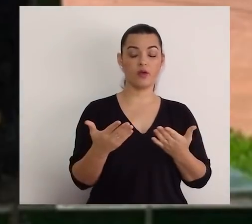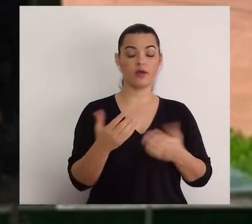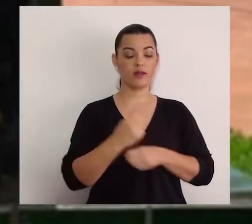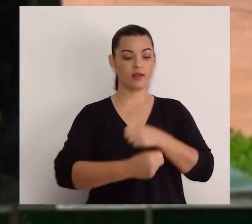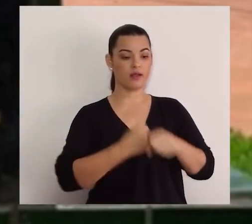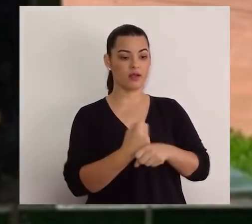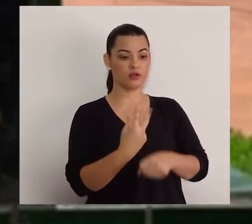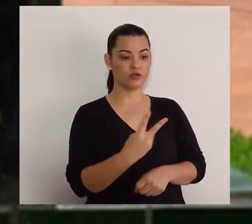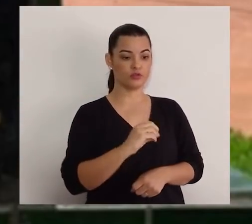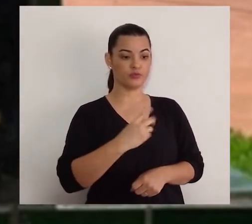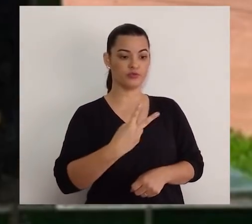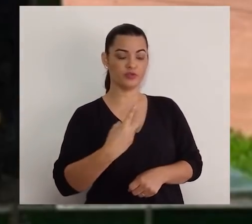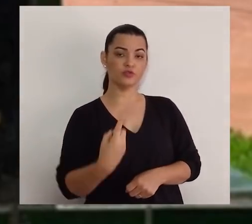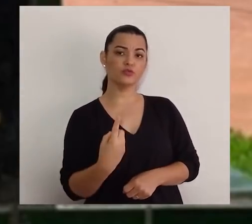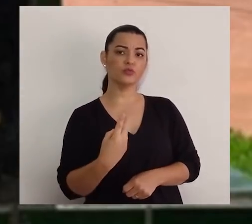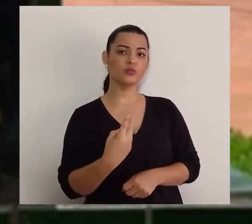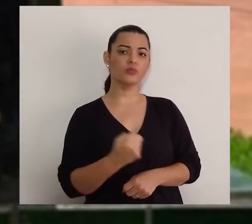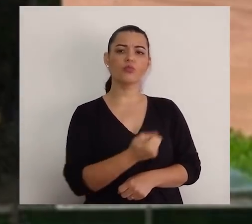monumento tem?